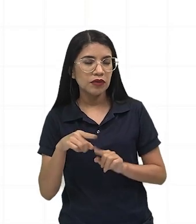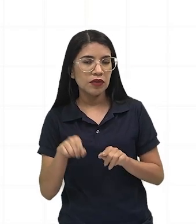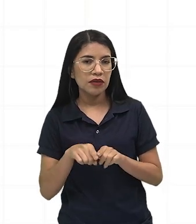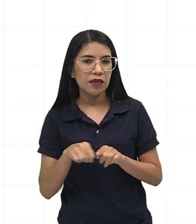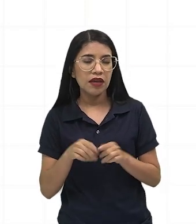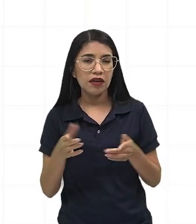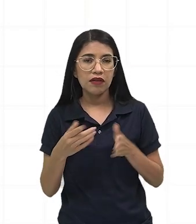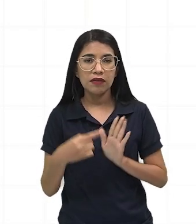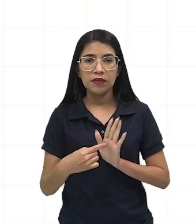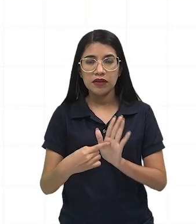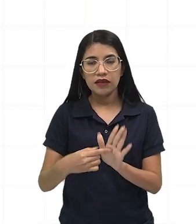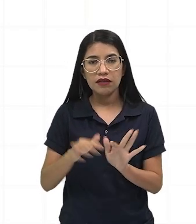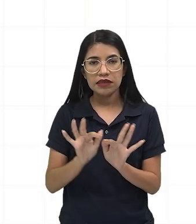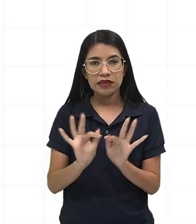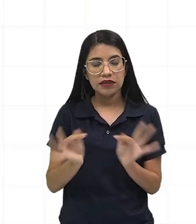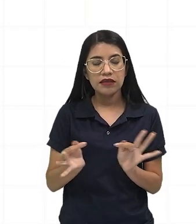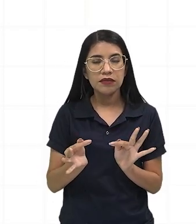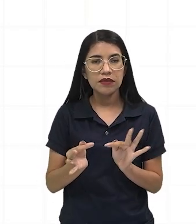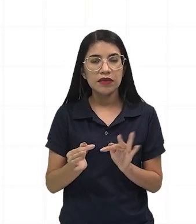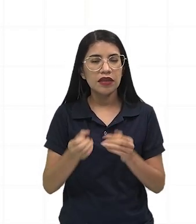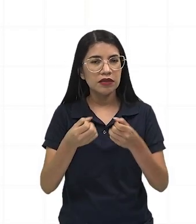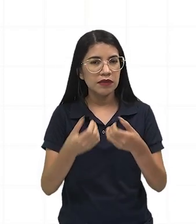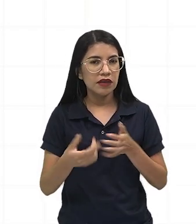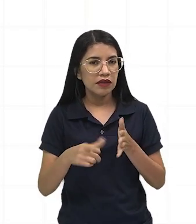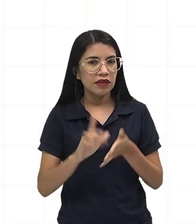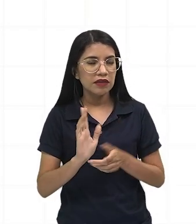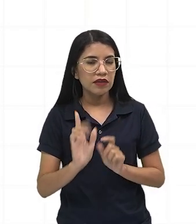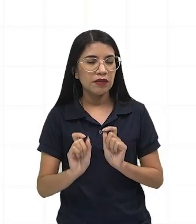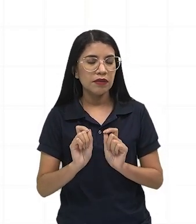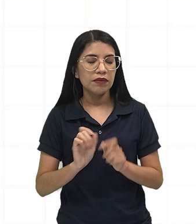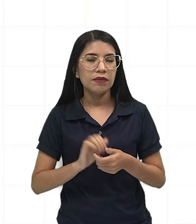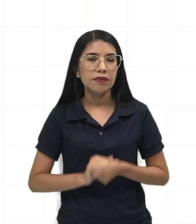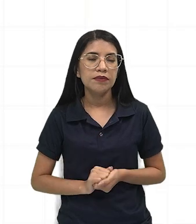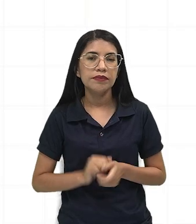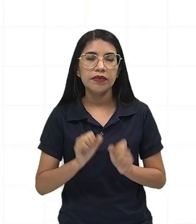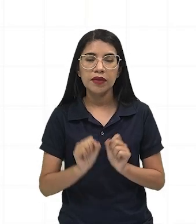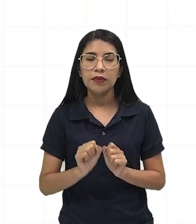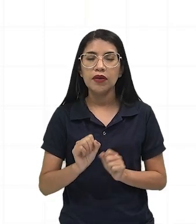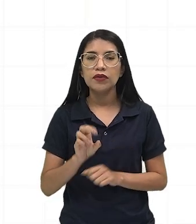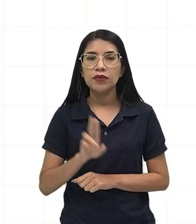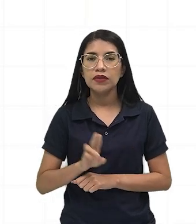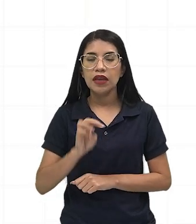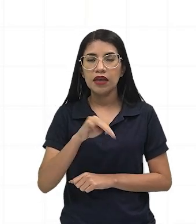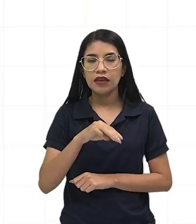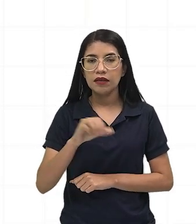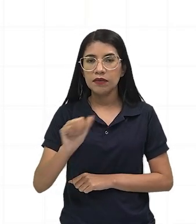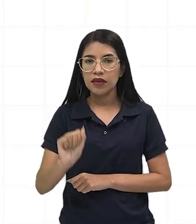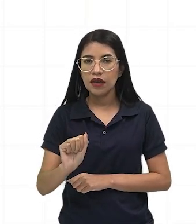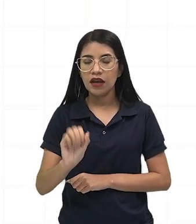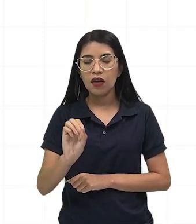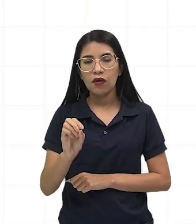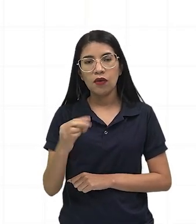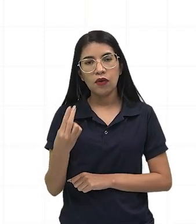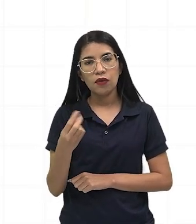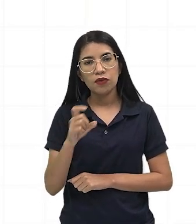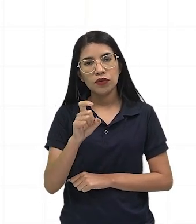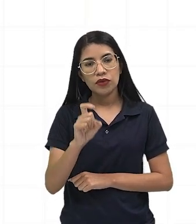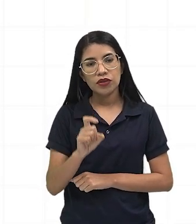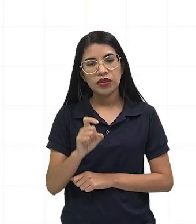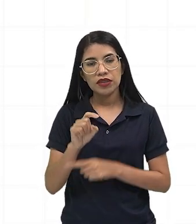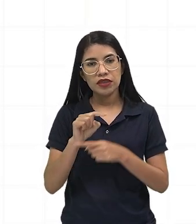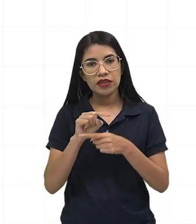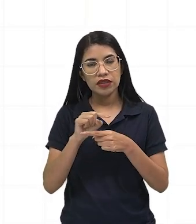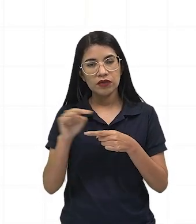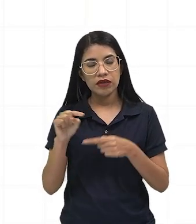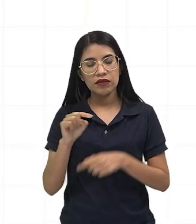pela simples. É a mesma coisa que eu já falei. Você pode utilizar MA ou um X com a barra em